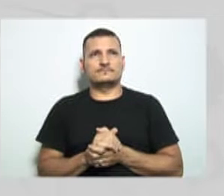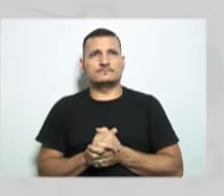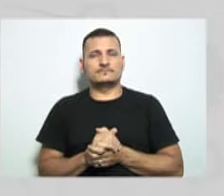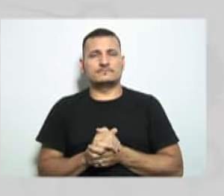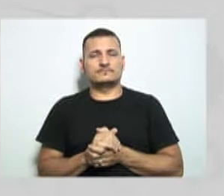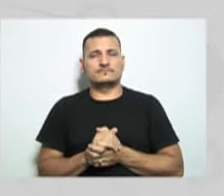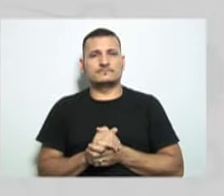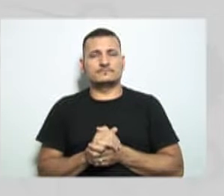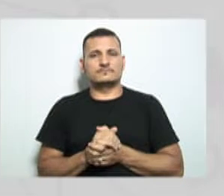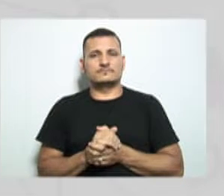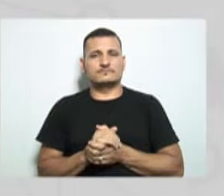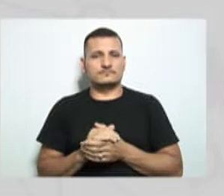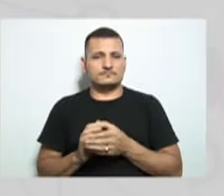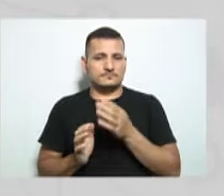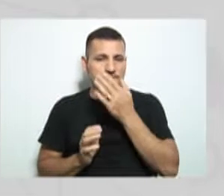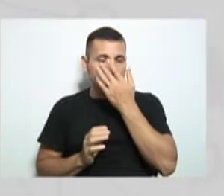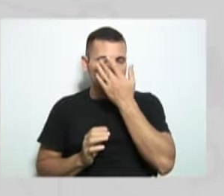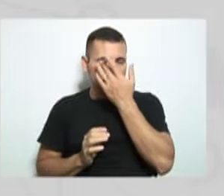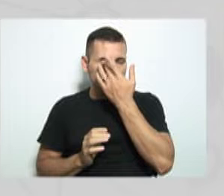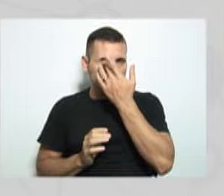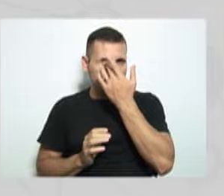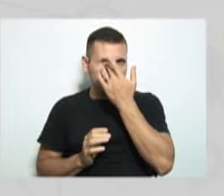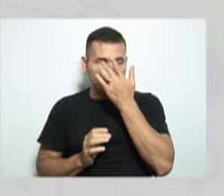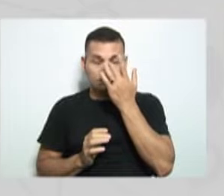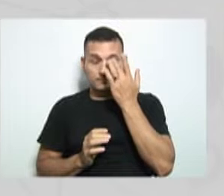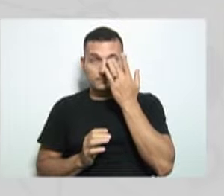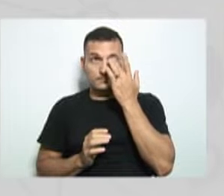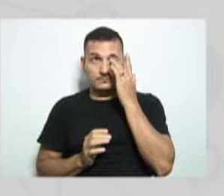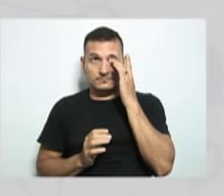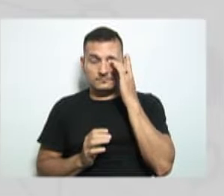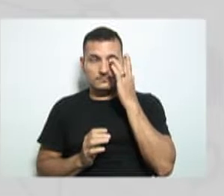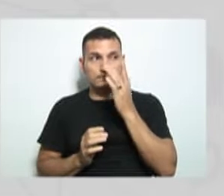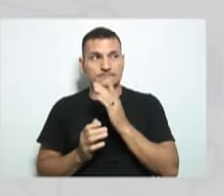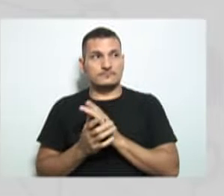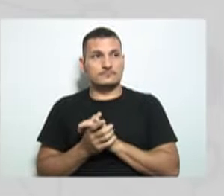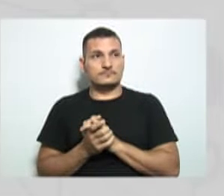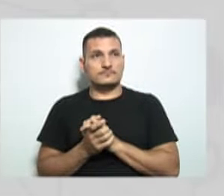Vamos iniciar. Vamos começar com